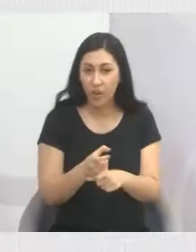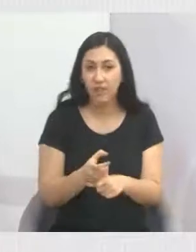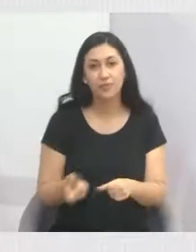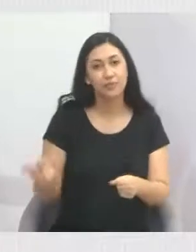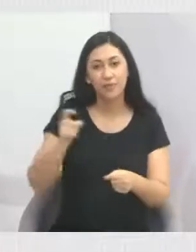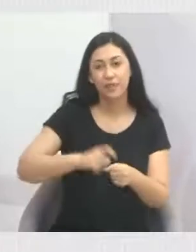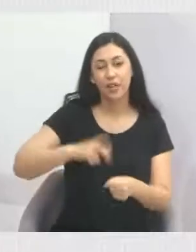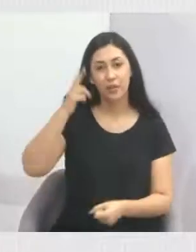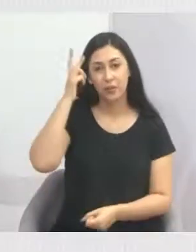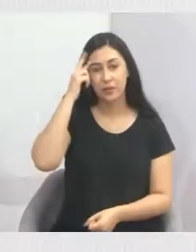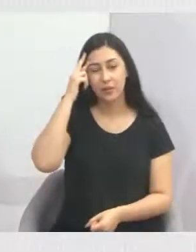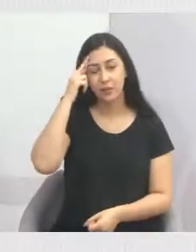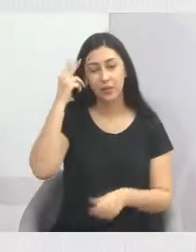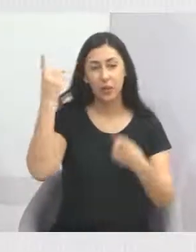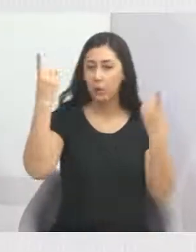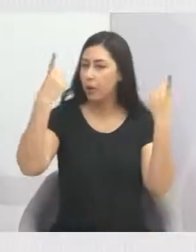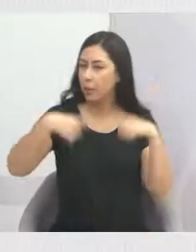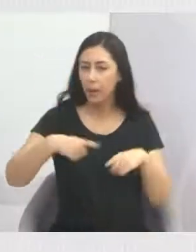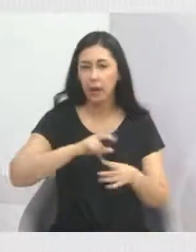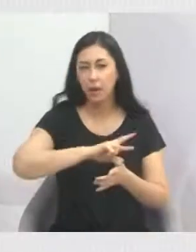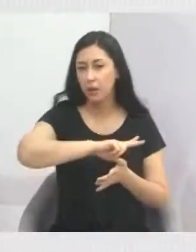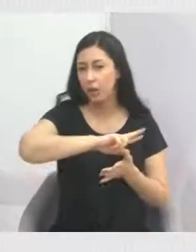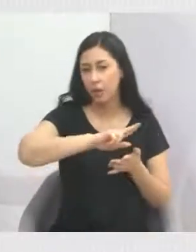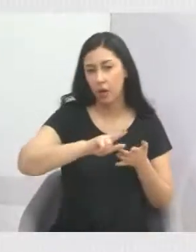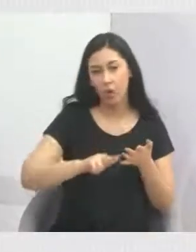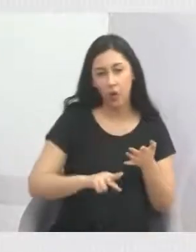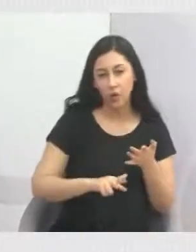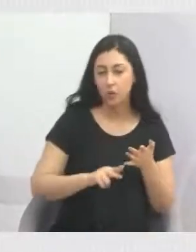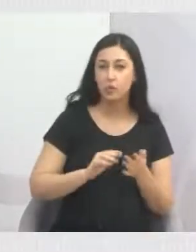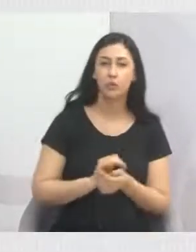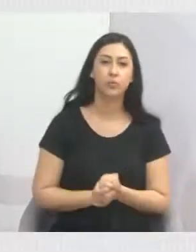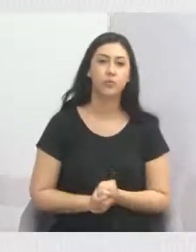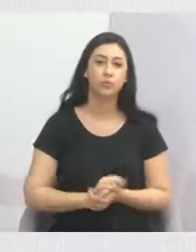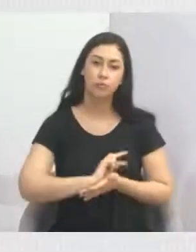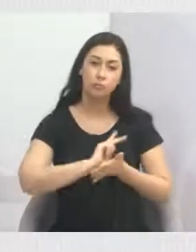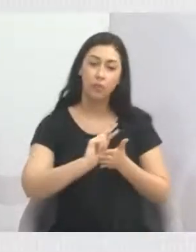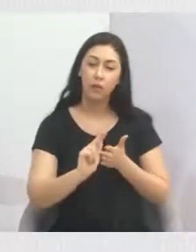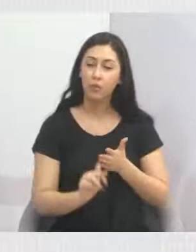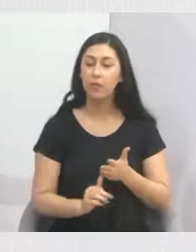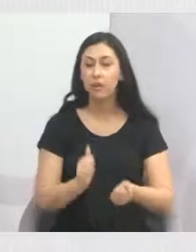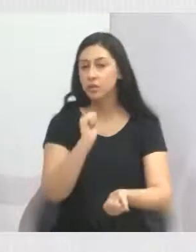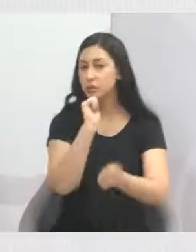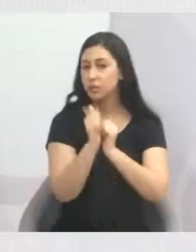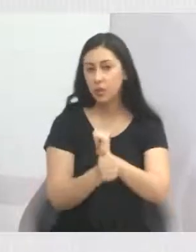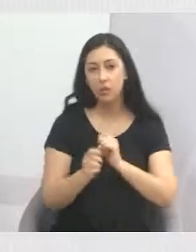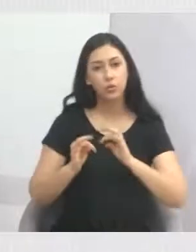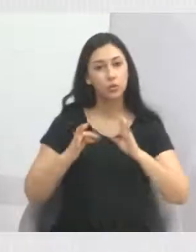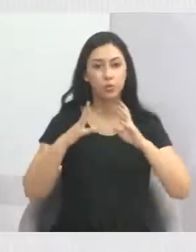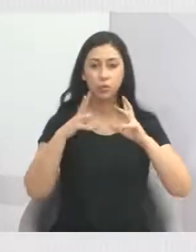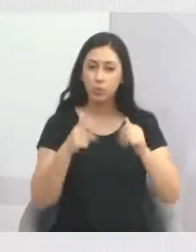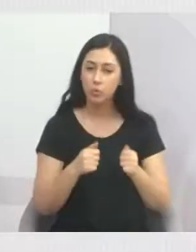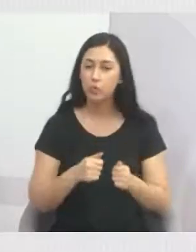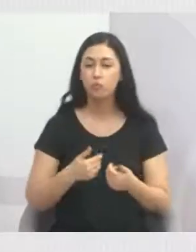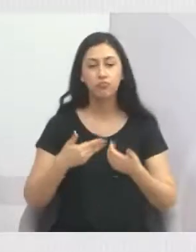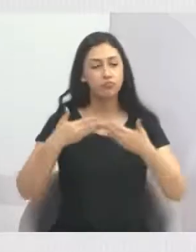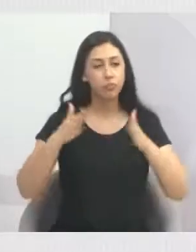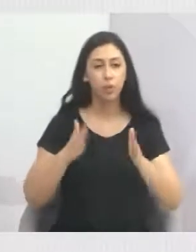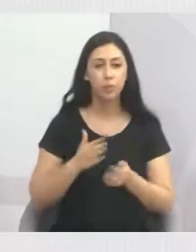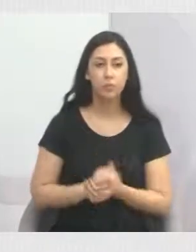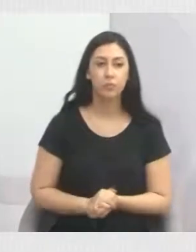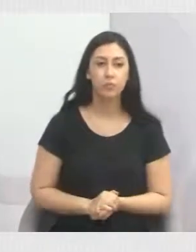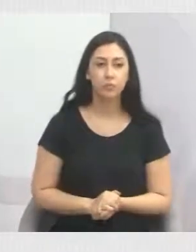normais campeonatos da cidade. O Jacarezão, né? Os torneios de vôlei, de basquete. Os Educa Mais voltam a abrir também para os campeonatos.